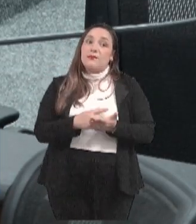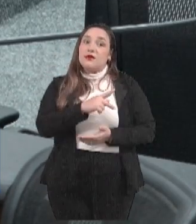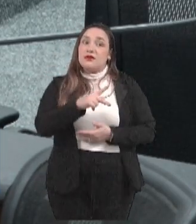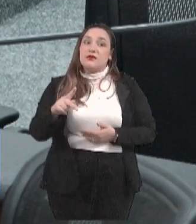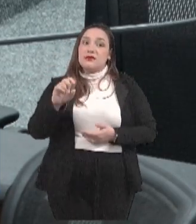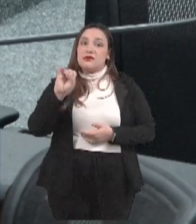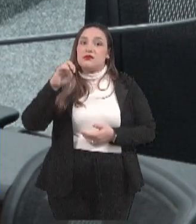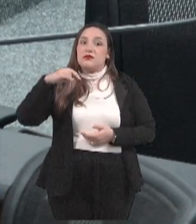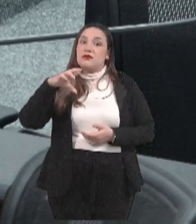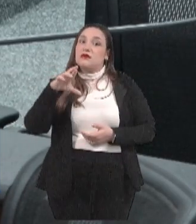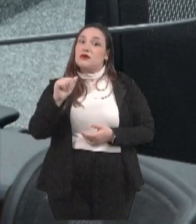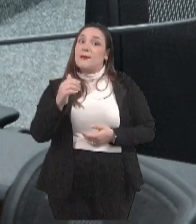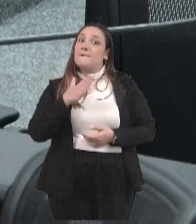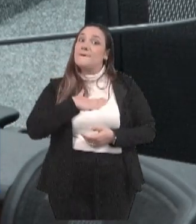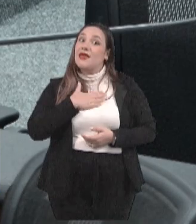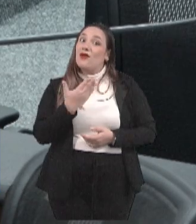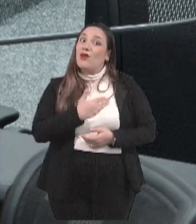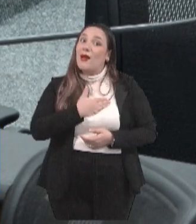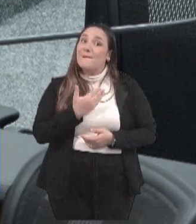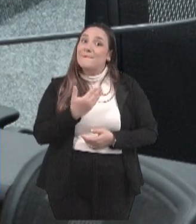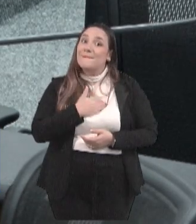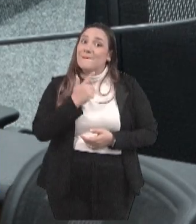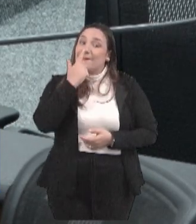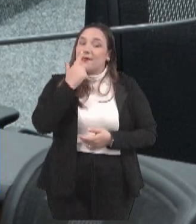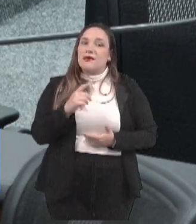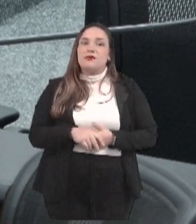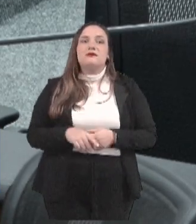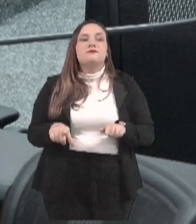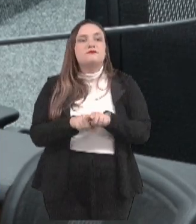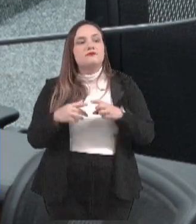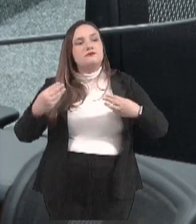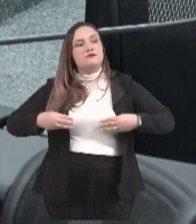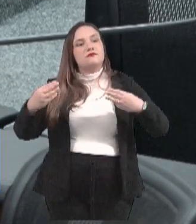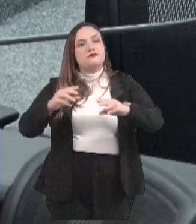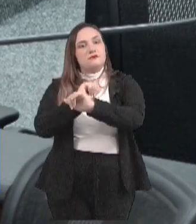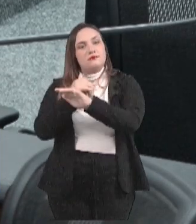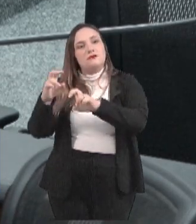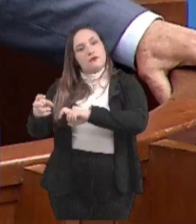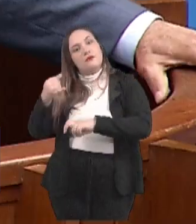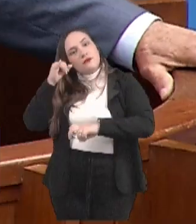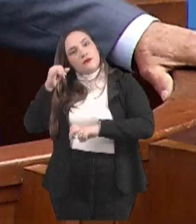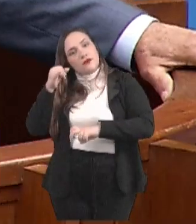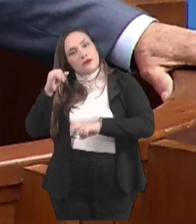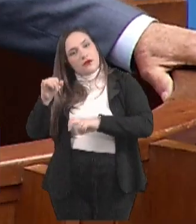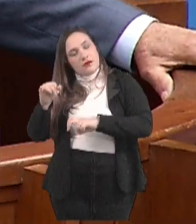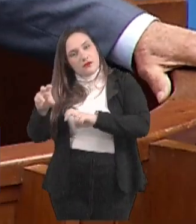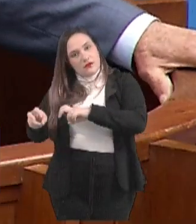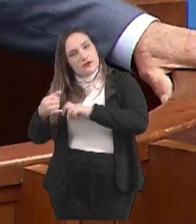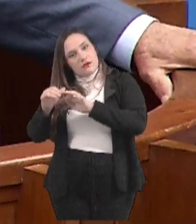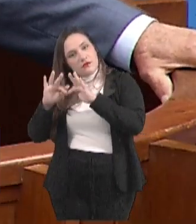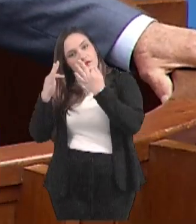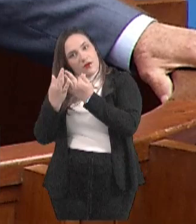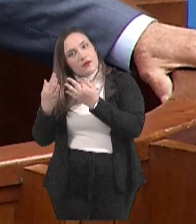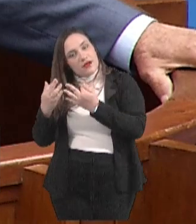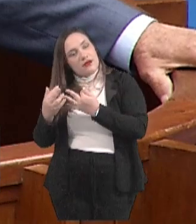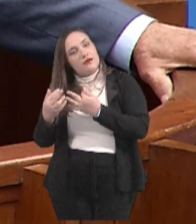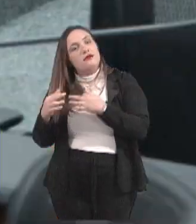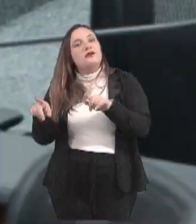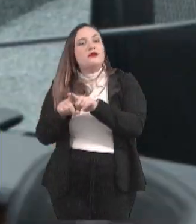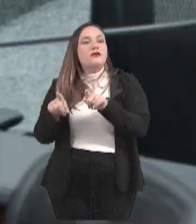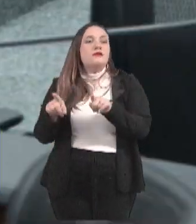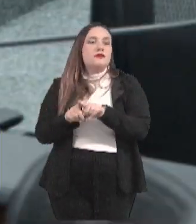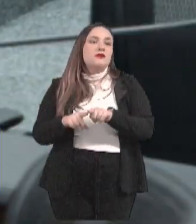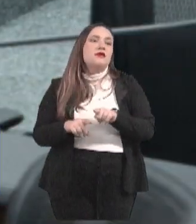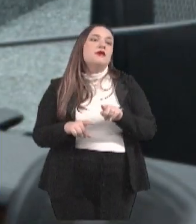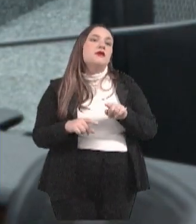que é um amigo pessoal, com o ministro da Agricultura Familiar, que cuida dessas coisas, se for necessário, com a ministra